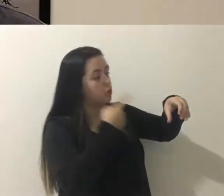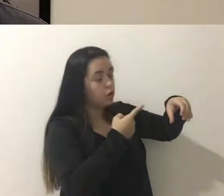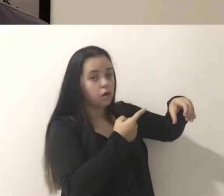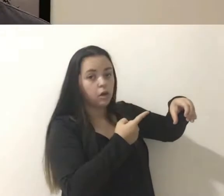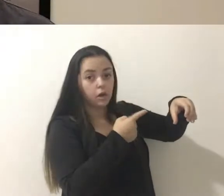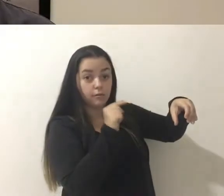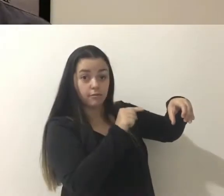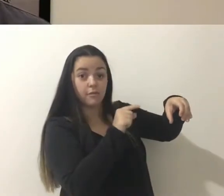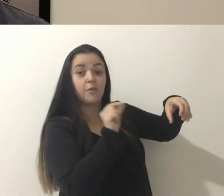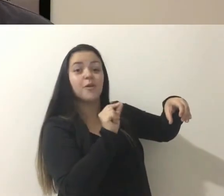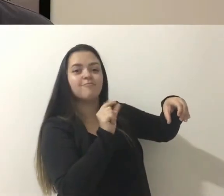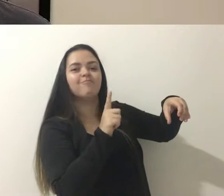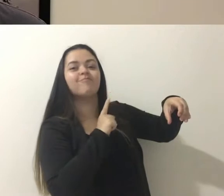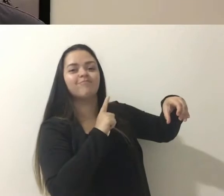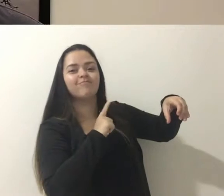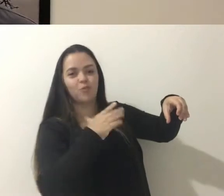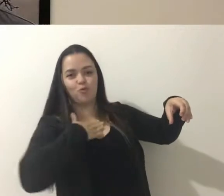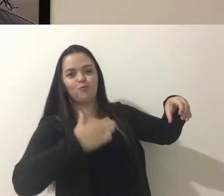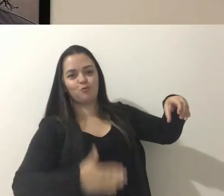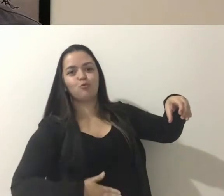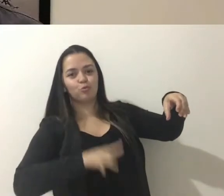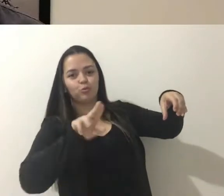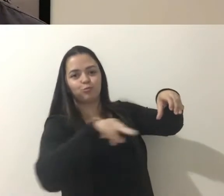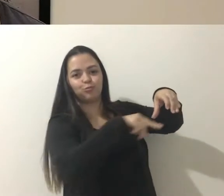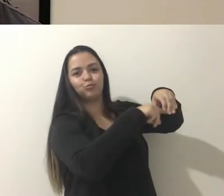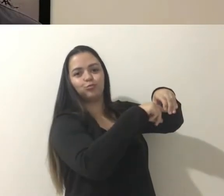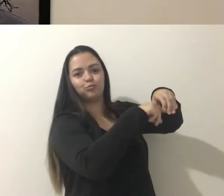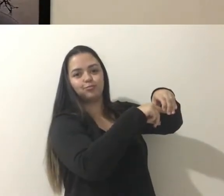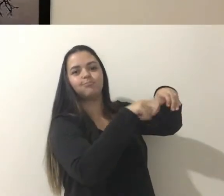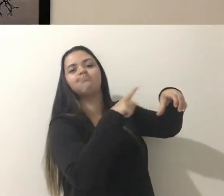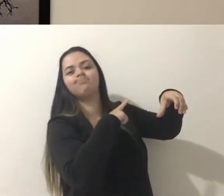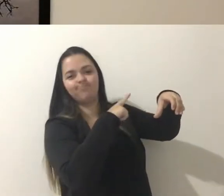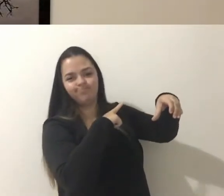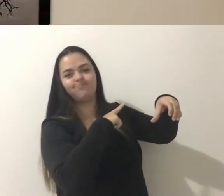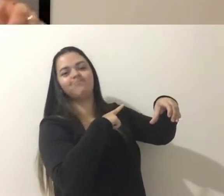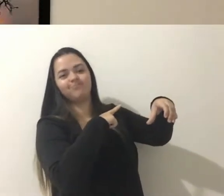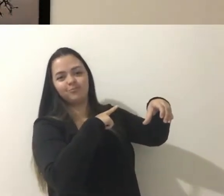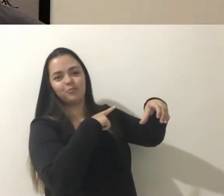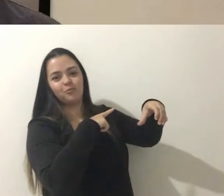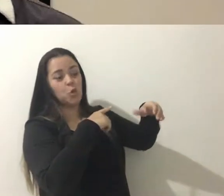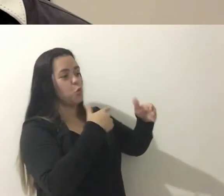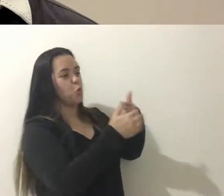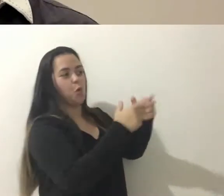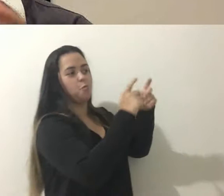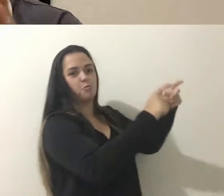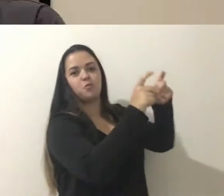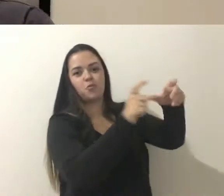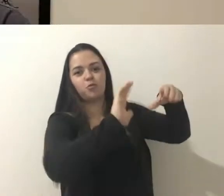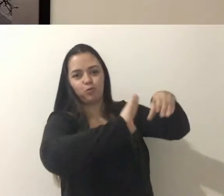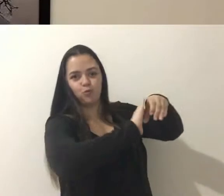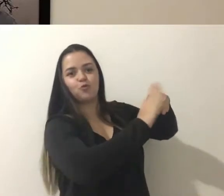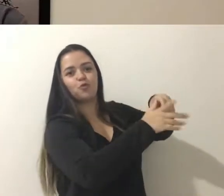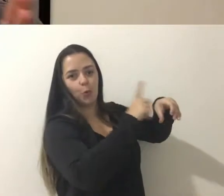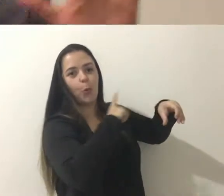nós encontraremos os seus restos mortais. Sim, em qualquer um deles, qualquer